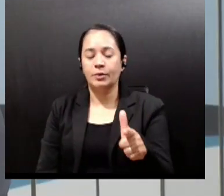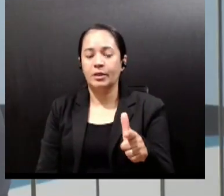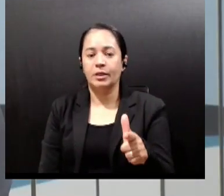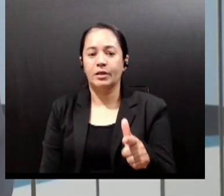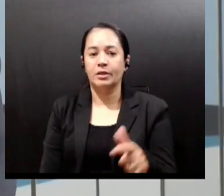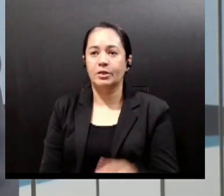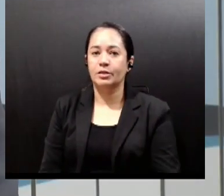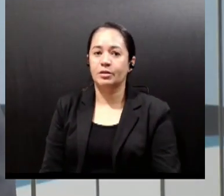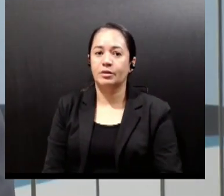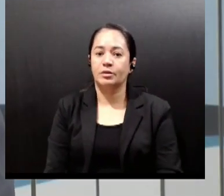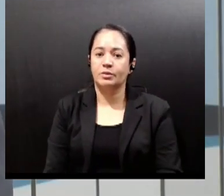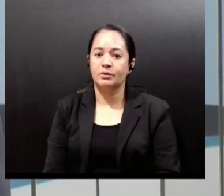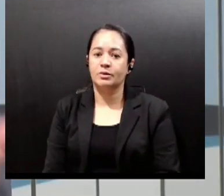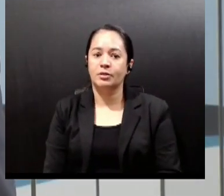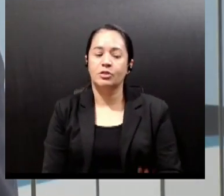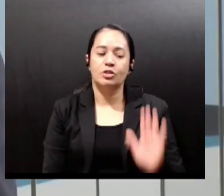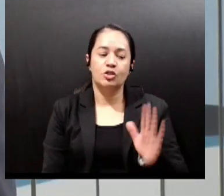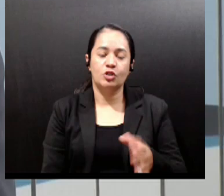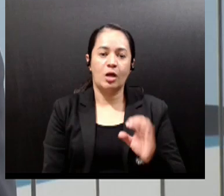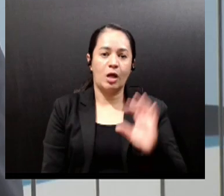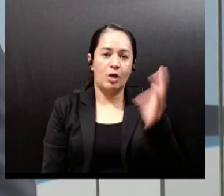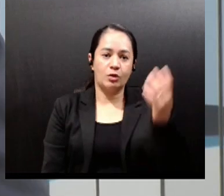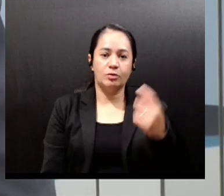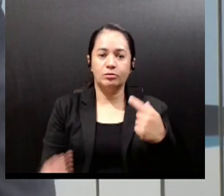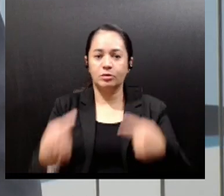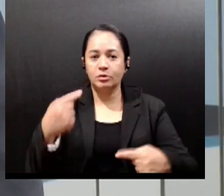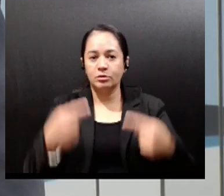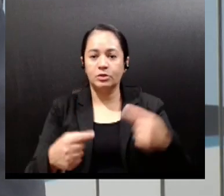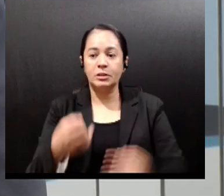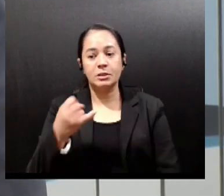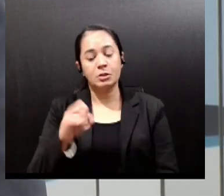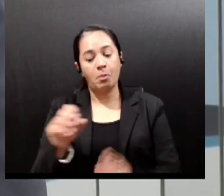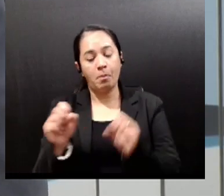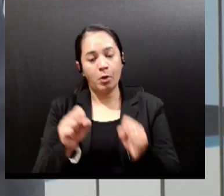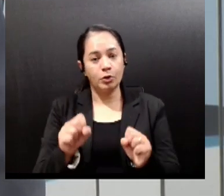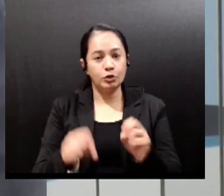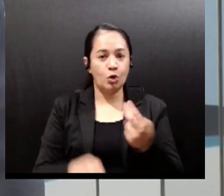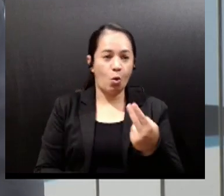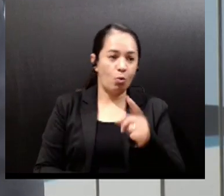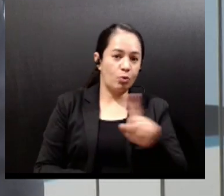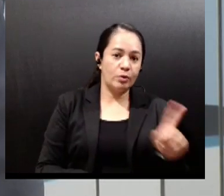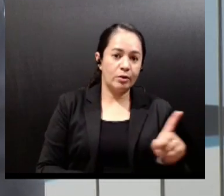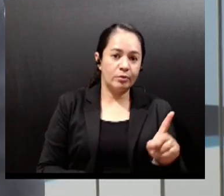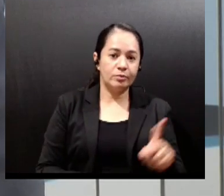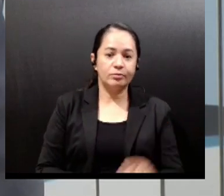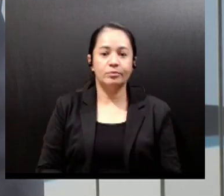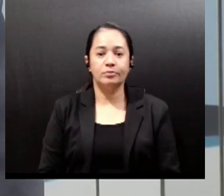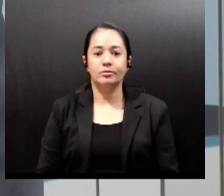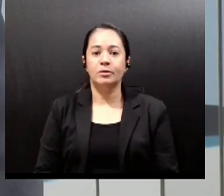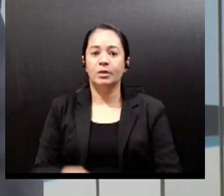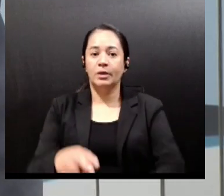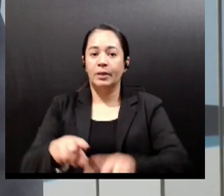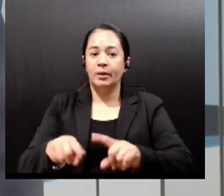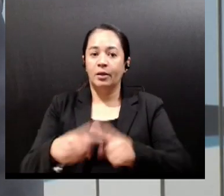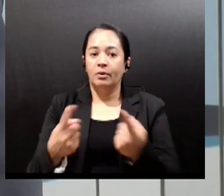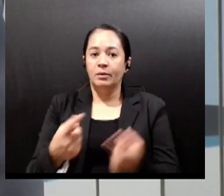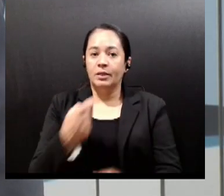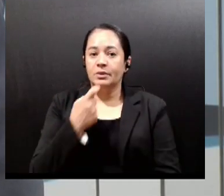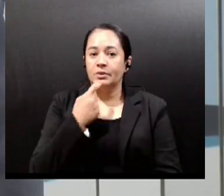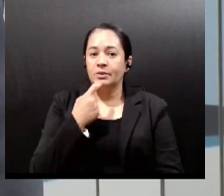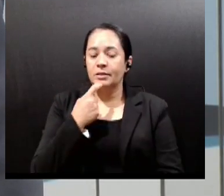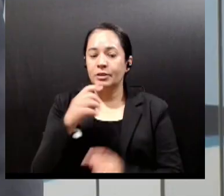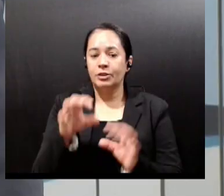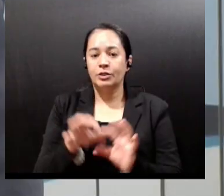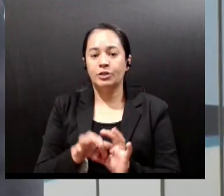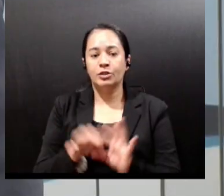algumas discussões se poderia ou não, por força de lei, a cidade permite o uso de aplicativo